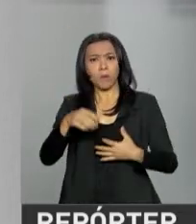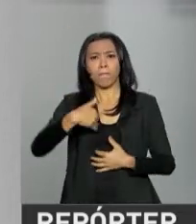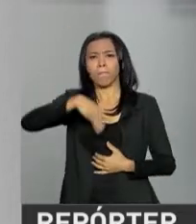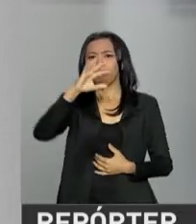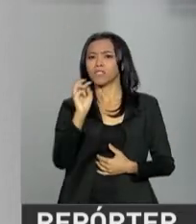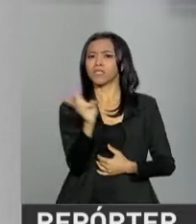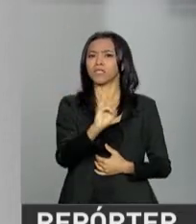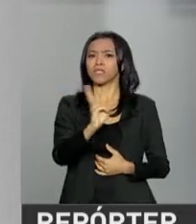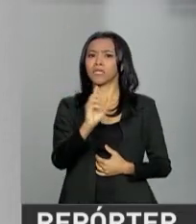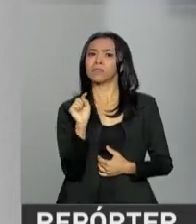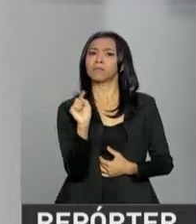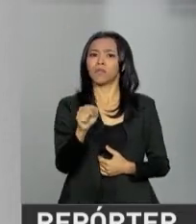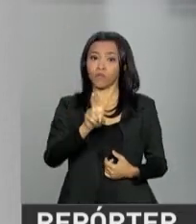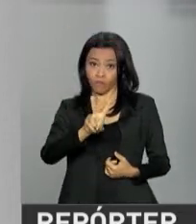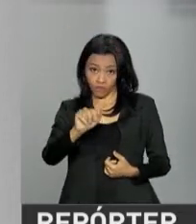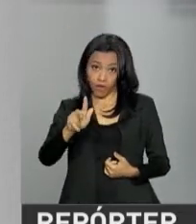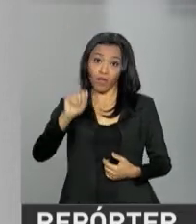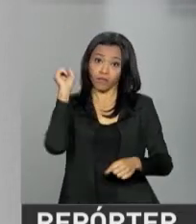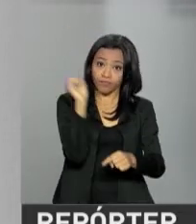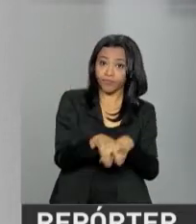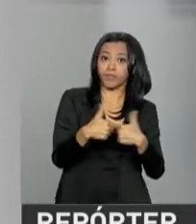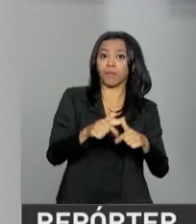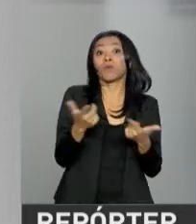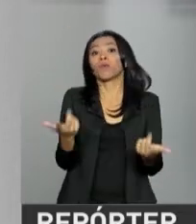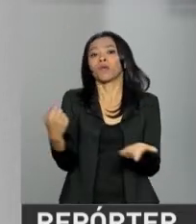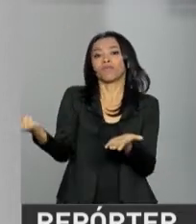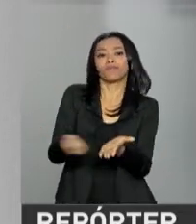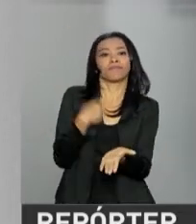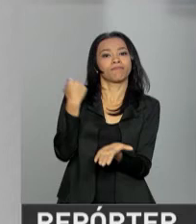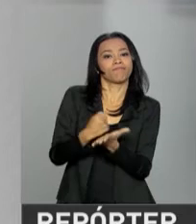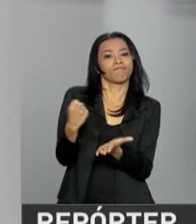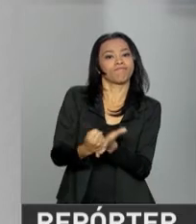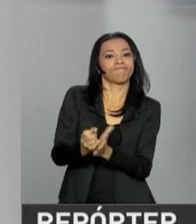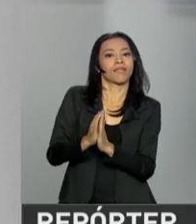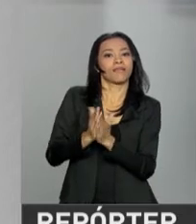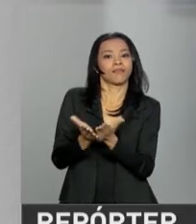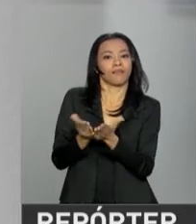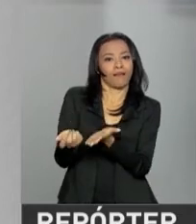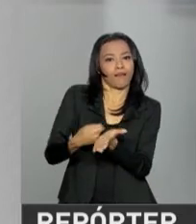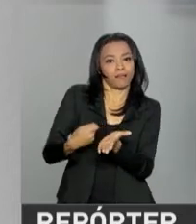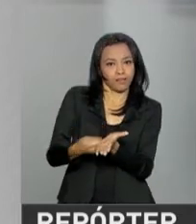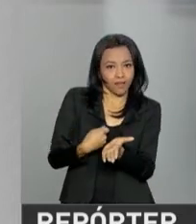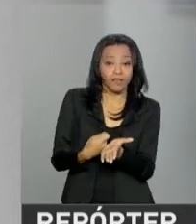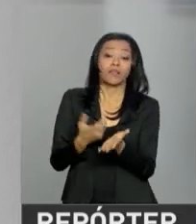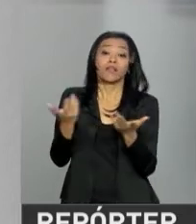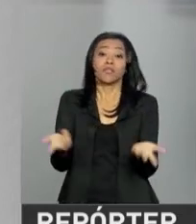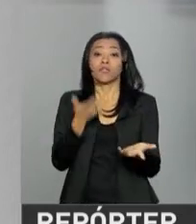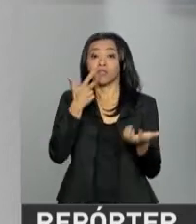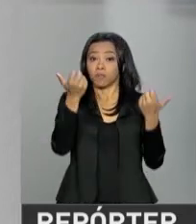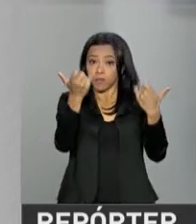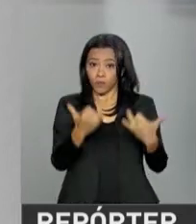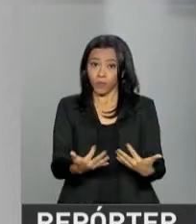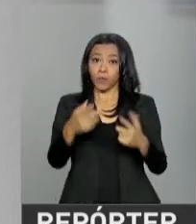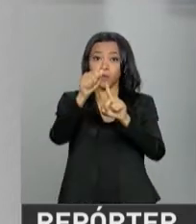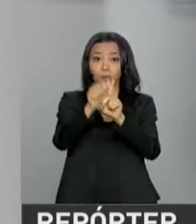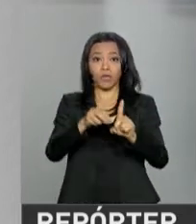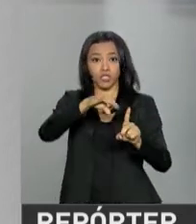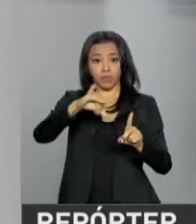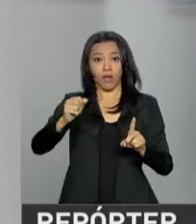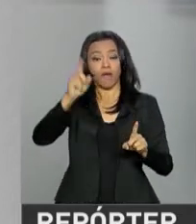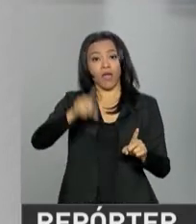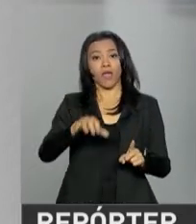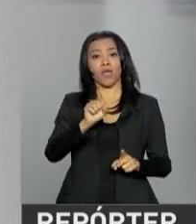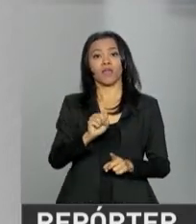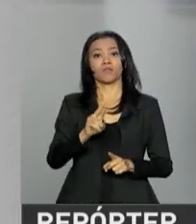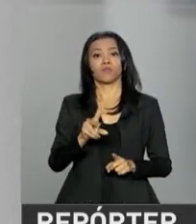formais de trabalho, ou seja, com carteira assinada. O presidente Temer disse que os destaques do mês de maio foram as regiões